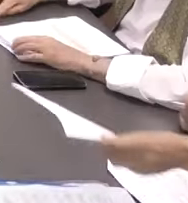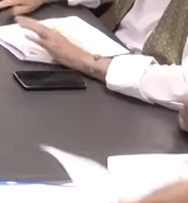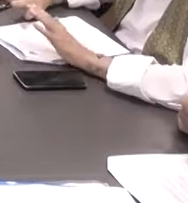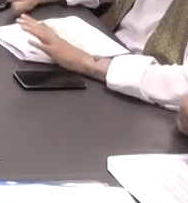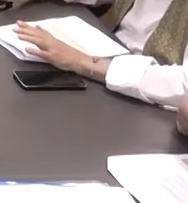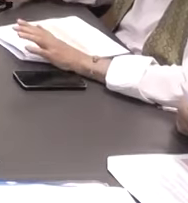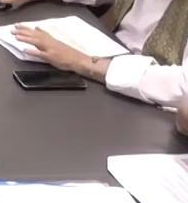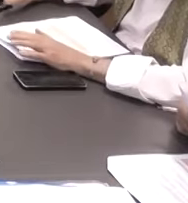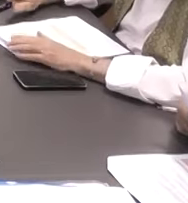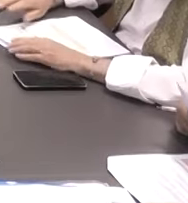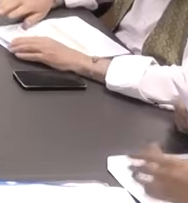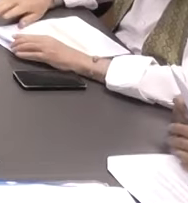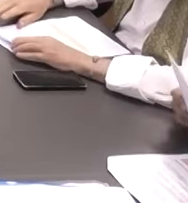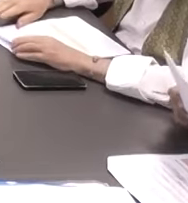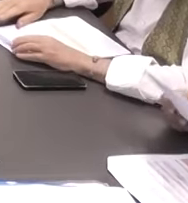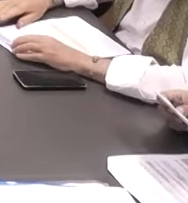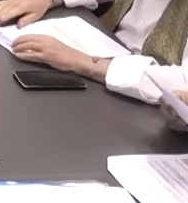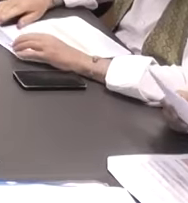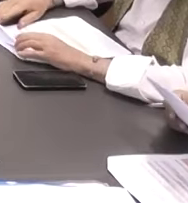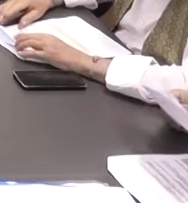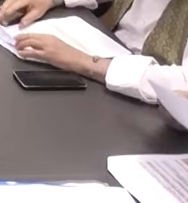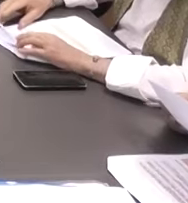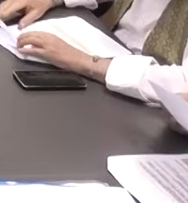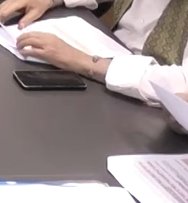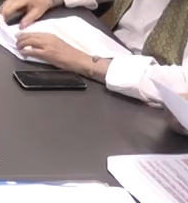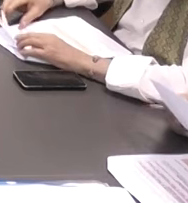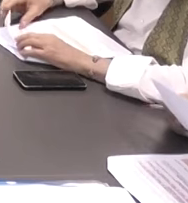discussão. Não havendo quem queira discutir.